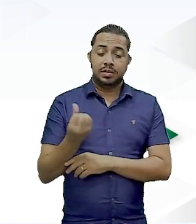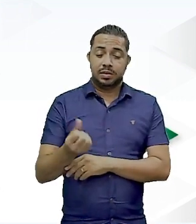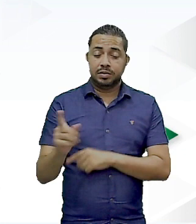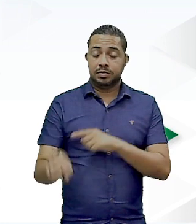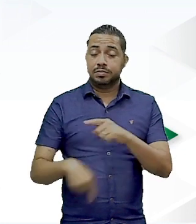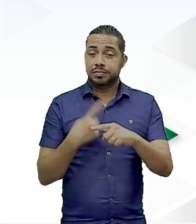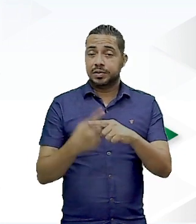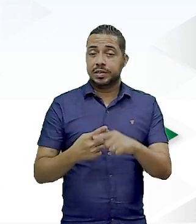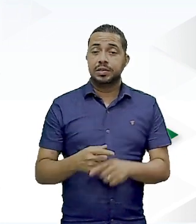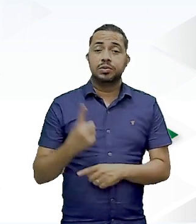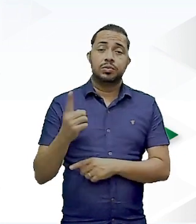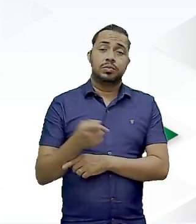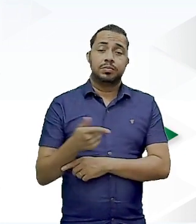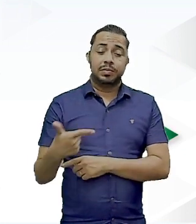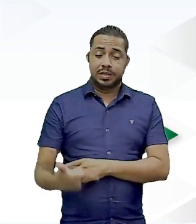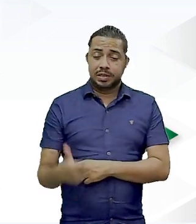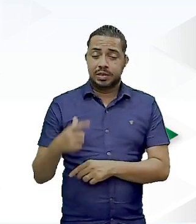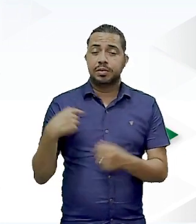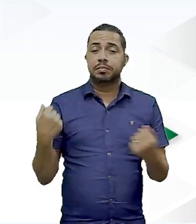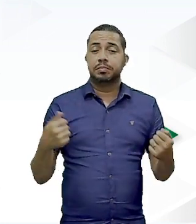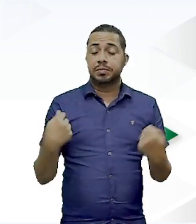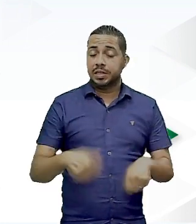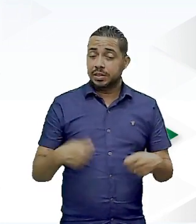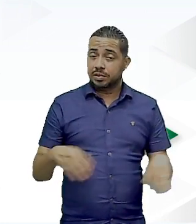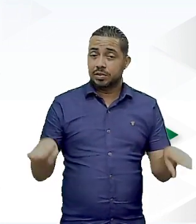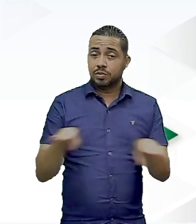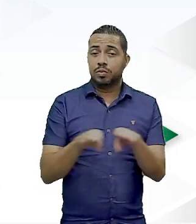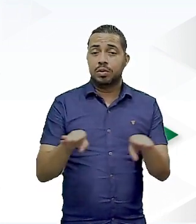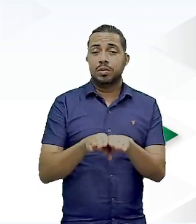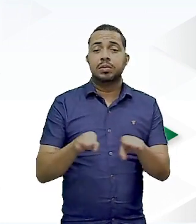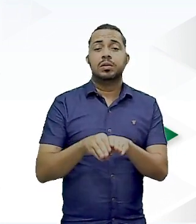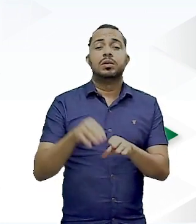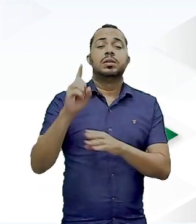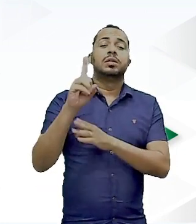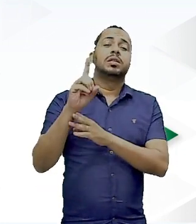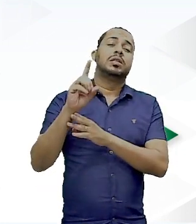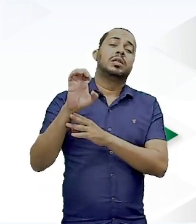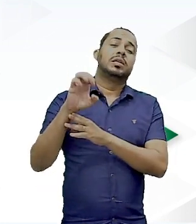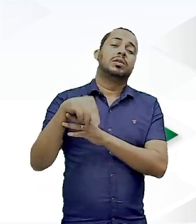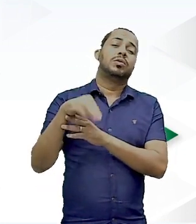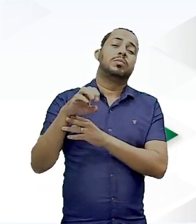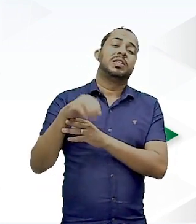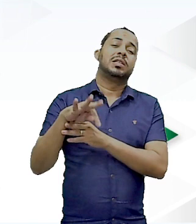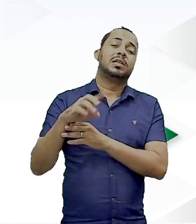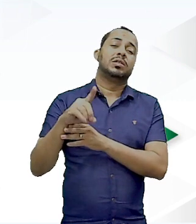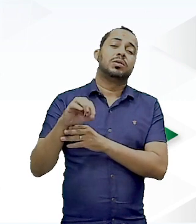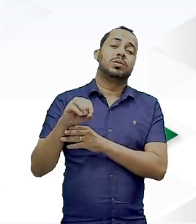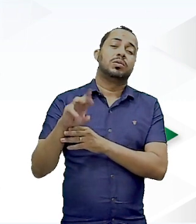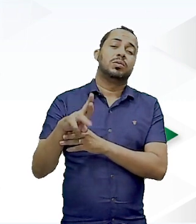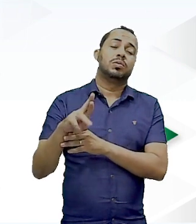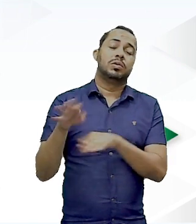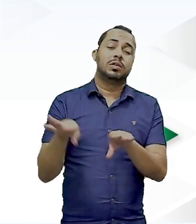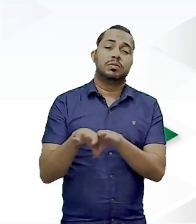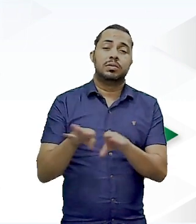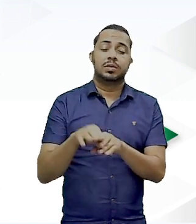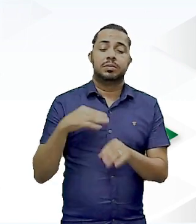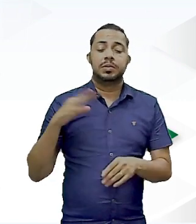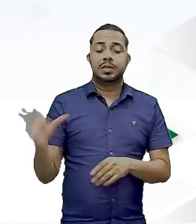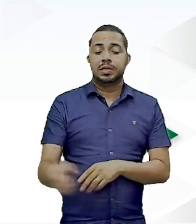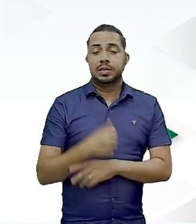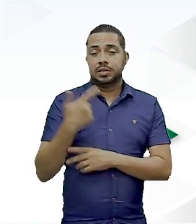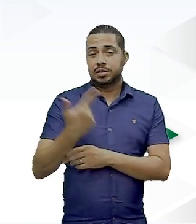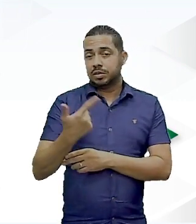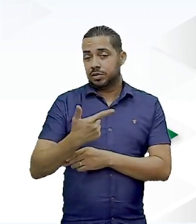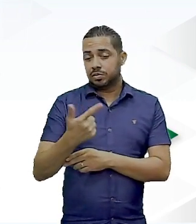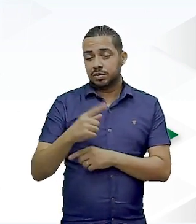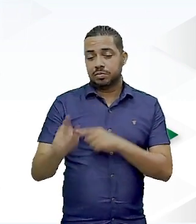eu tenho que igualar o denominador, ou seja, o todo. Então, para igualar, eu vou pegar essa segunda fração